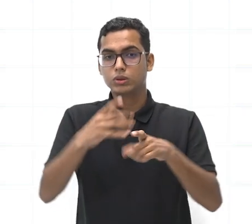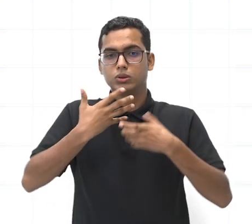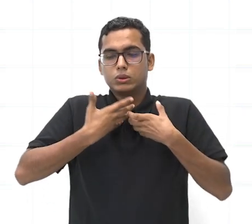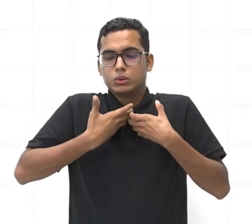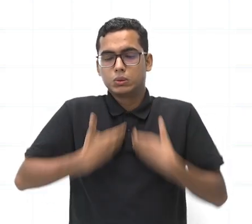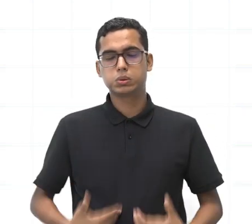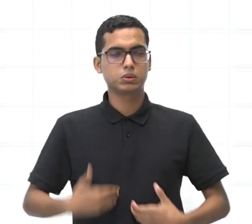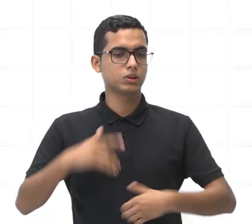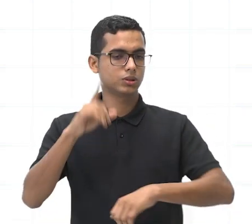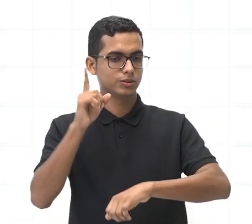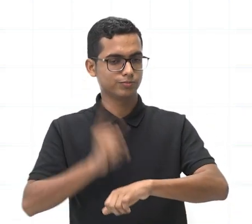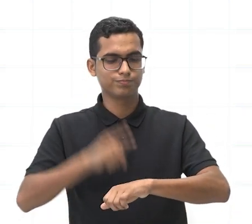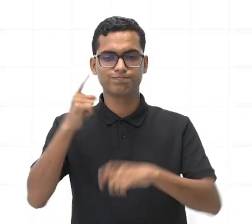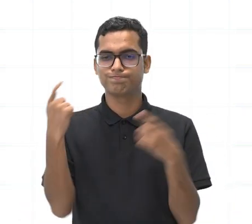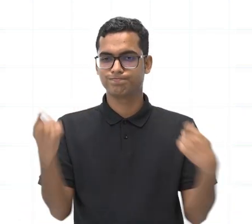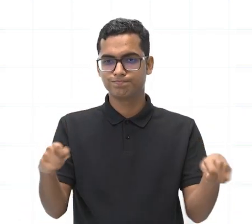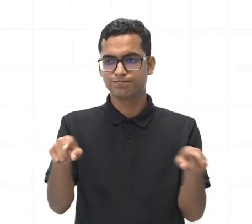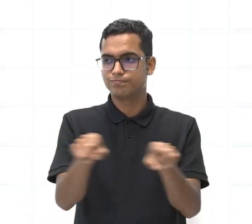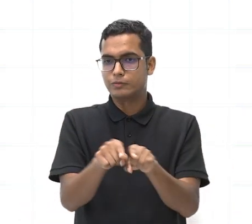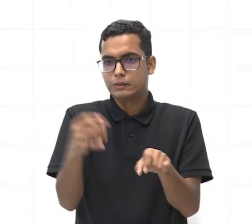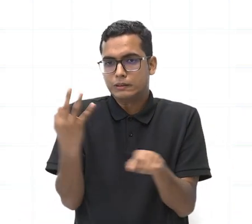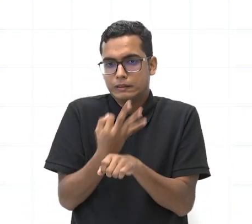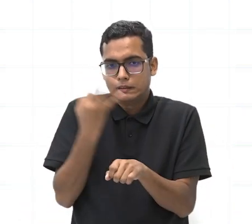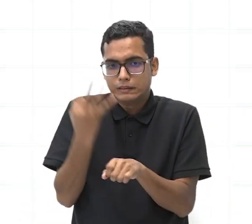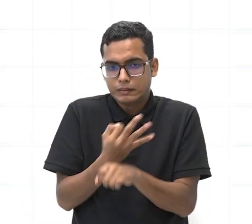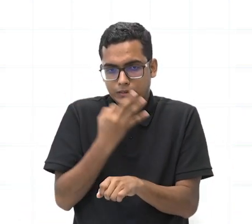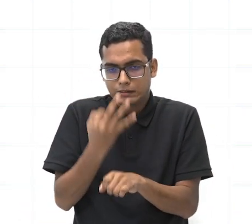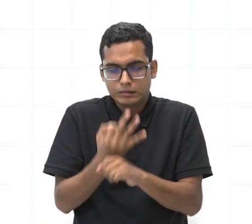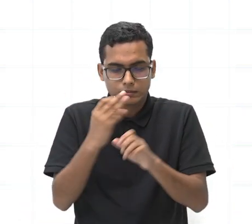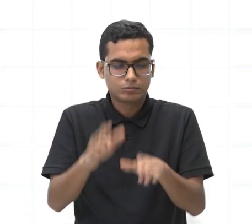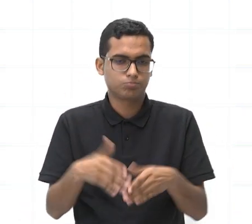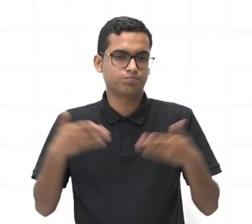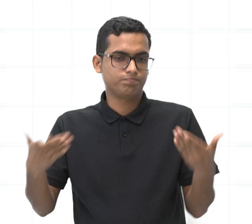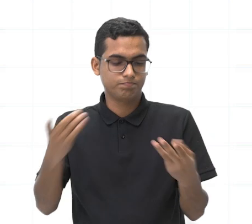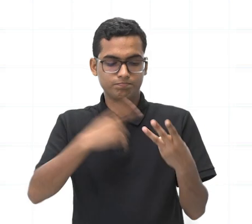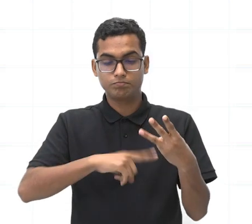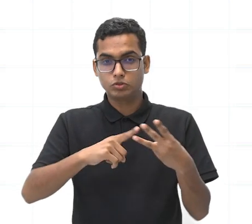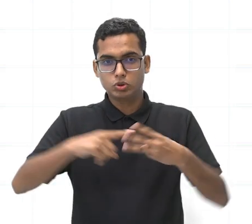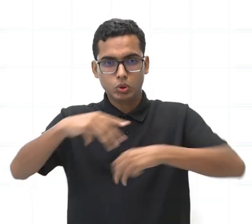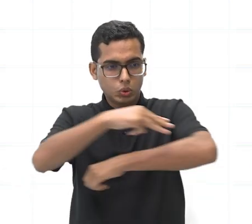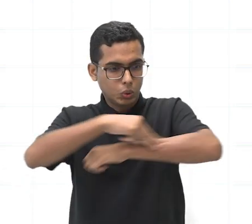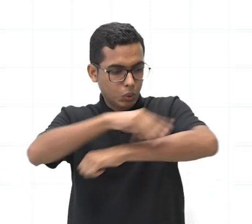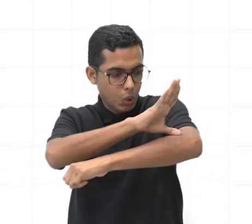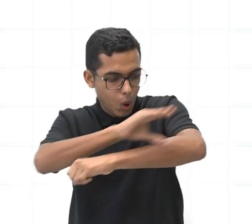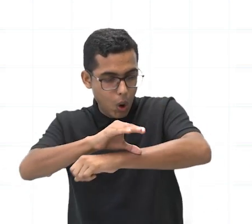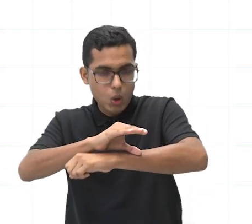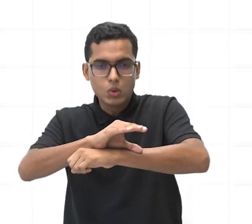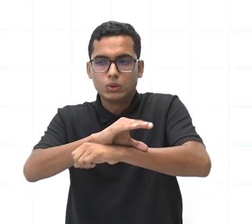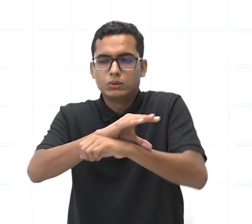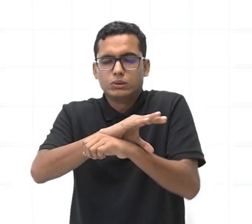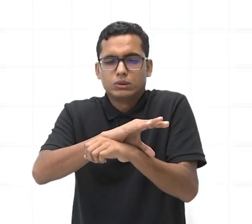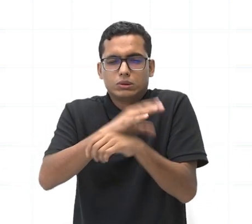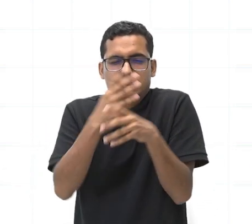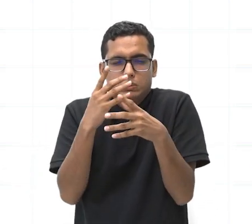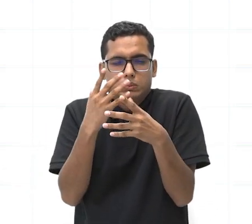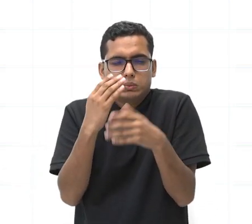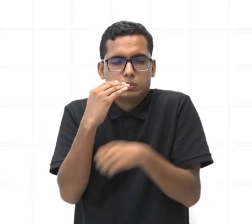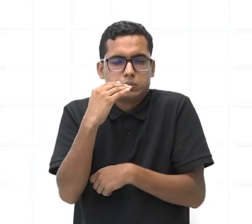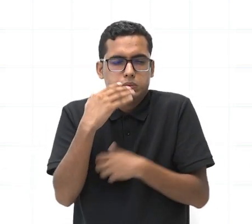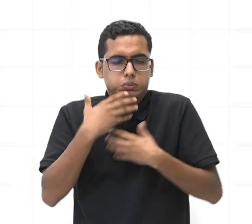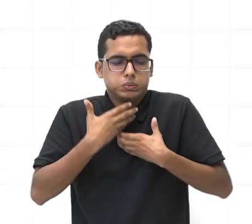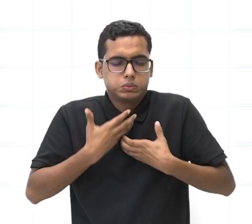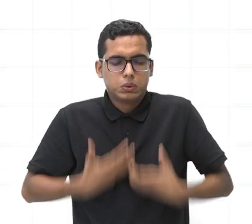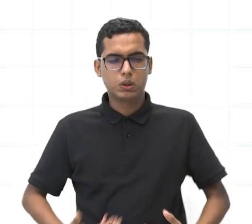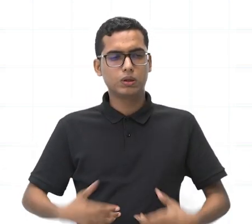cansar, isso vai fazer ele precisar de resistência. Quando o músculo cansar, ele vai perder um pouco de amplitude, o que